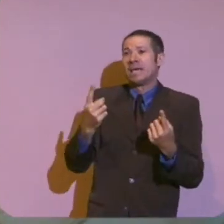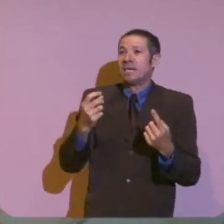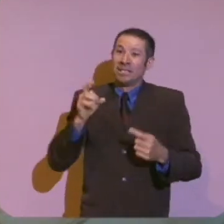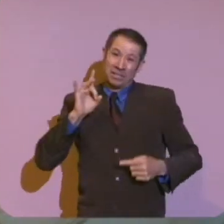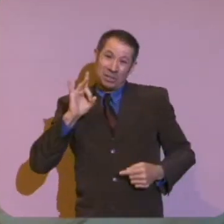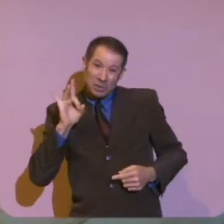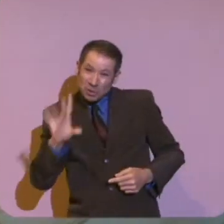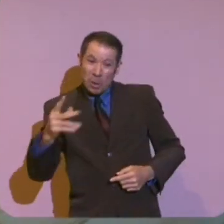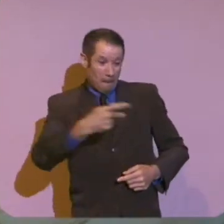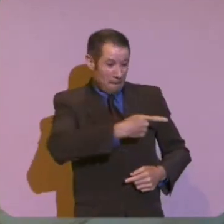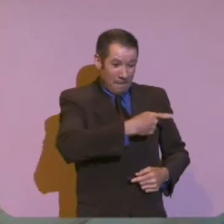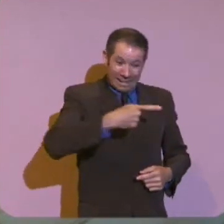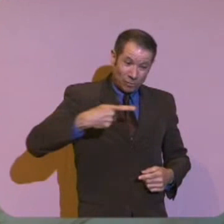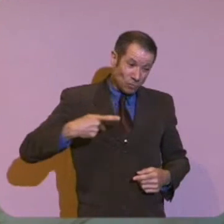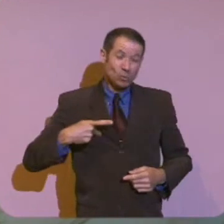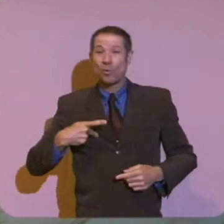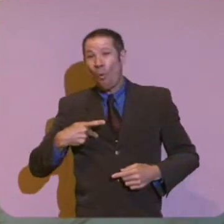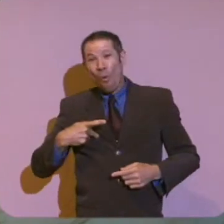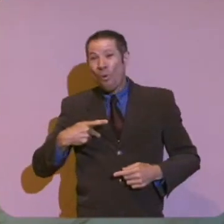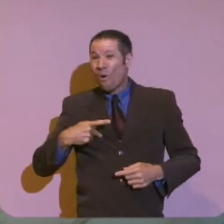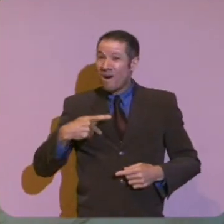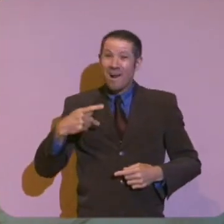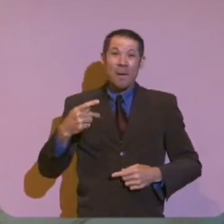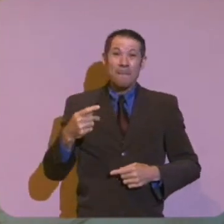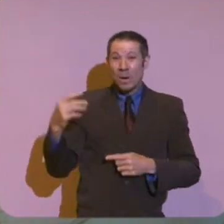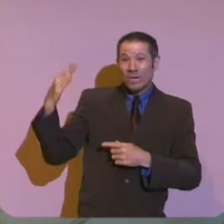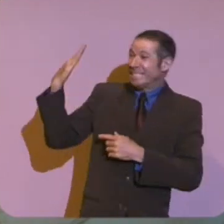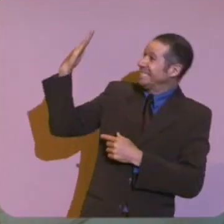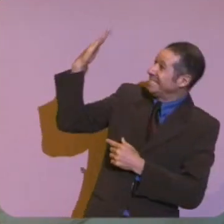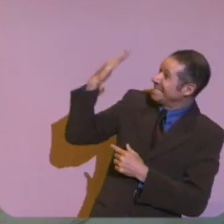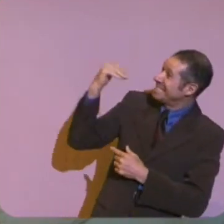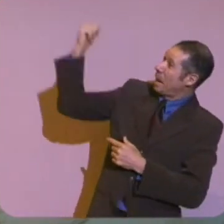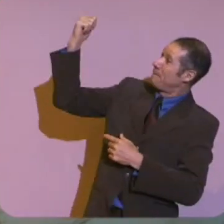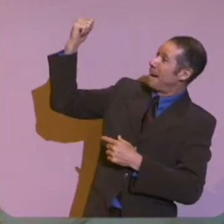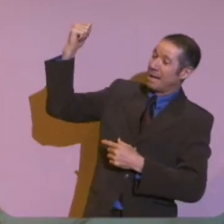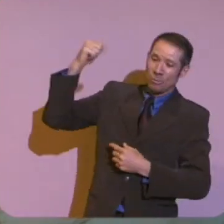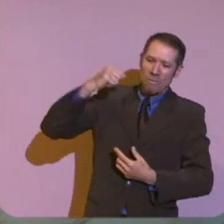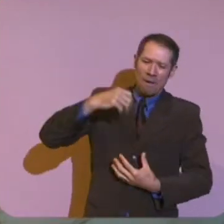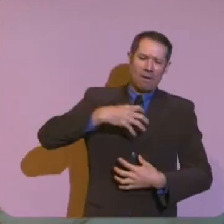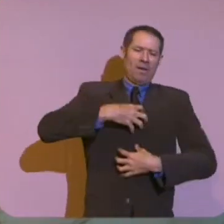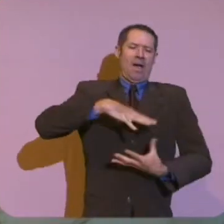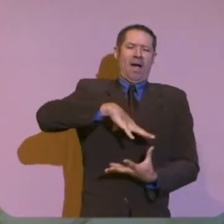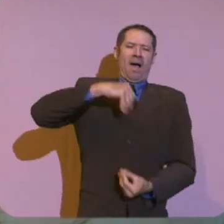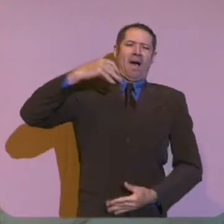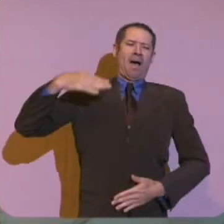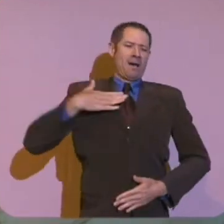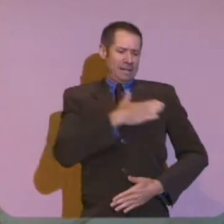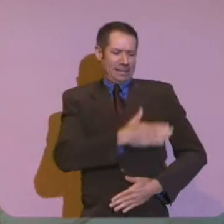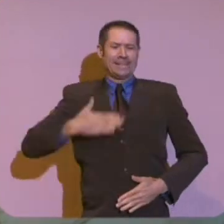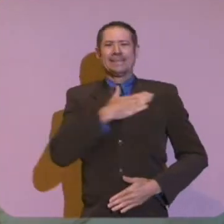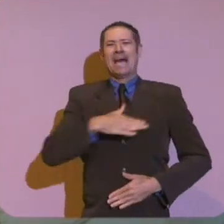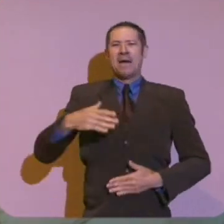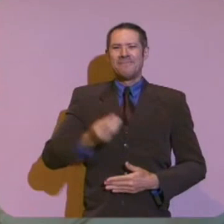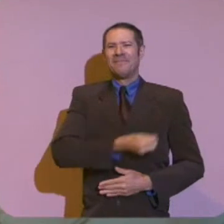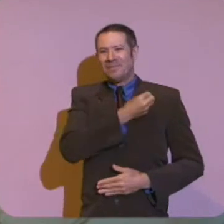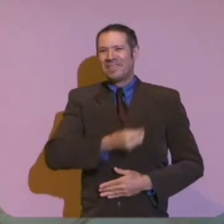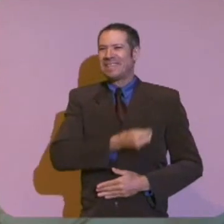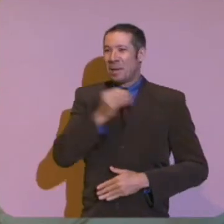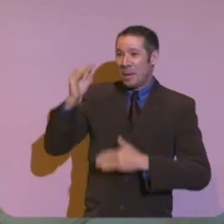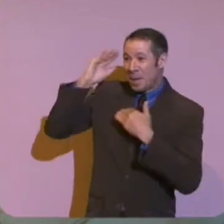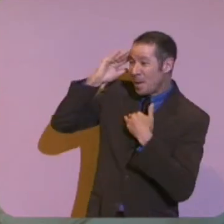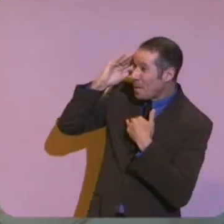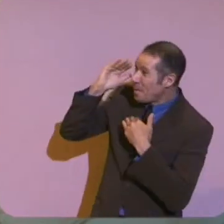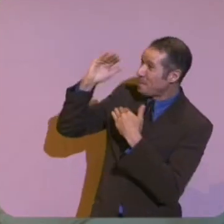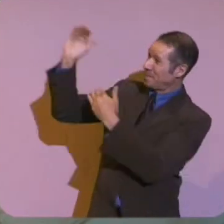presto para ser pastor, porque essa é a minha vocação, é o sentimento da minha alma, é o prazer da minha vida, e obrigado por vocês